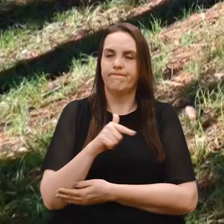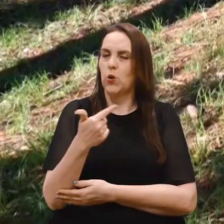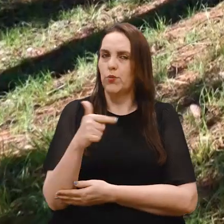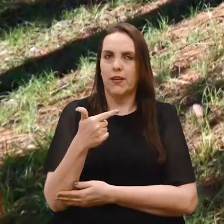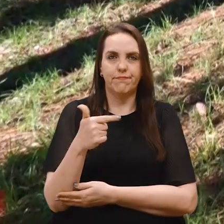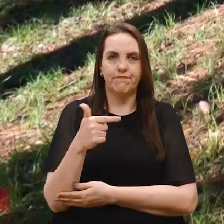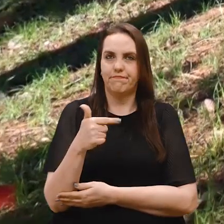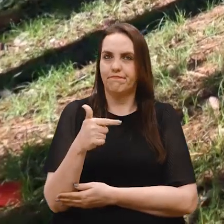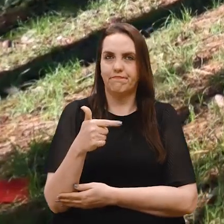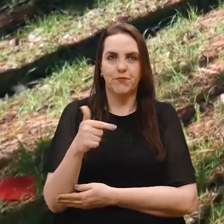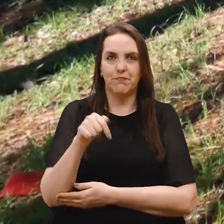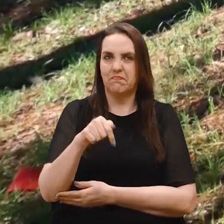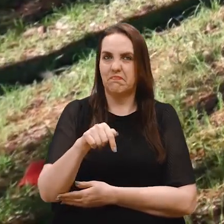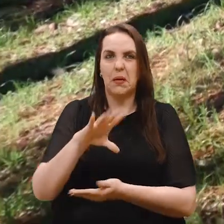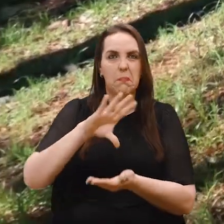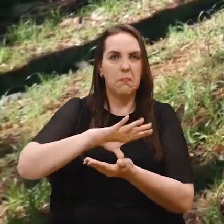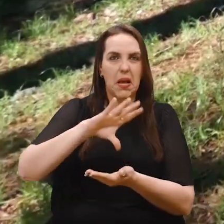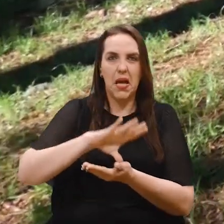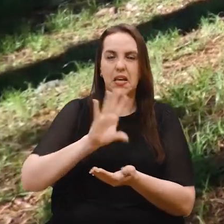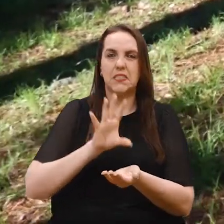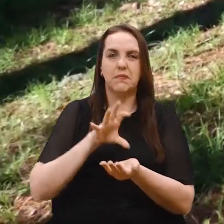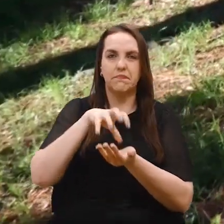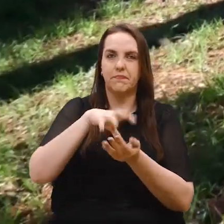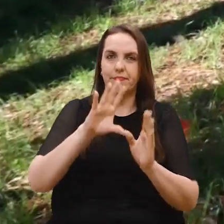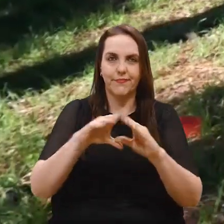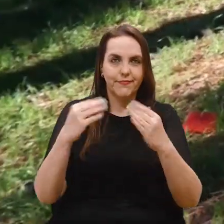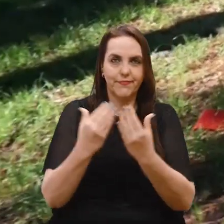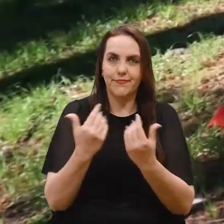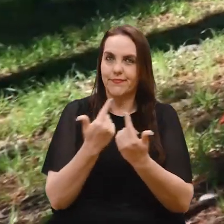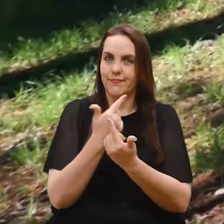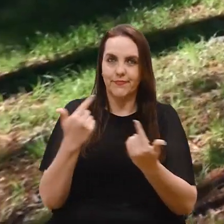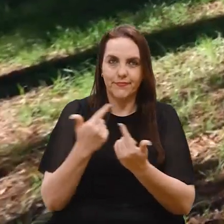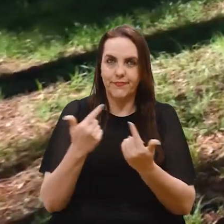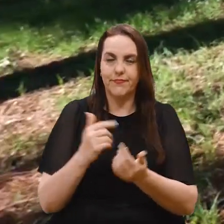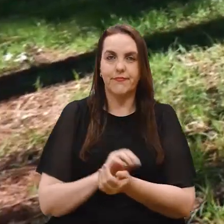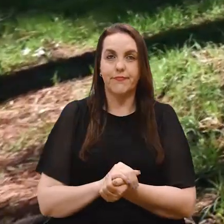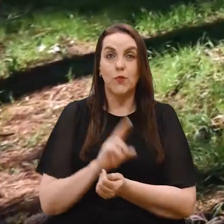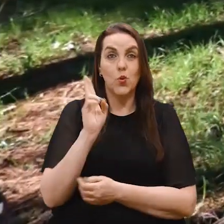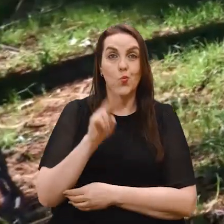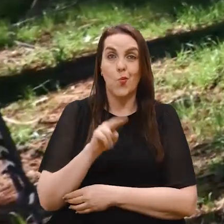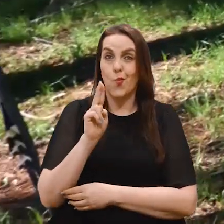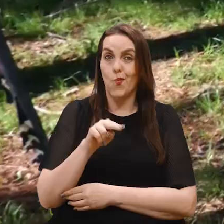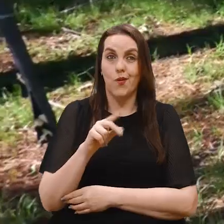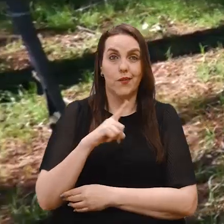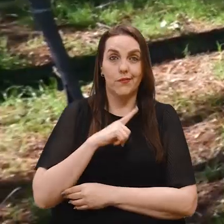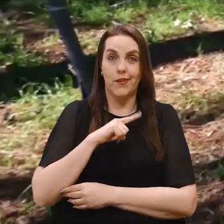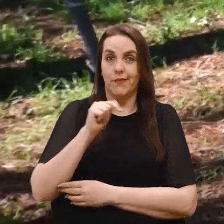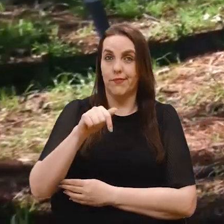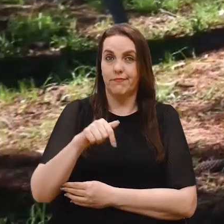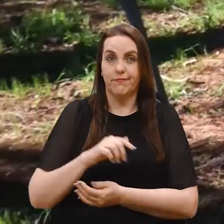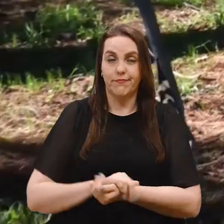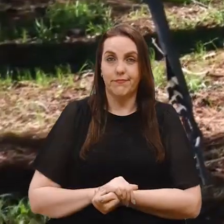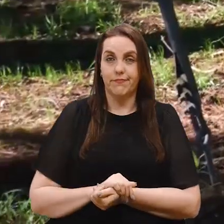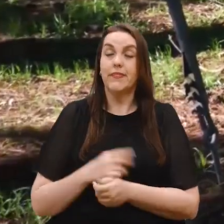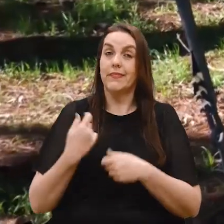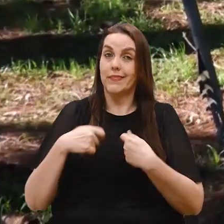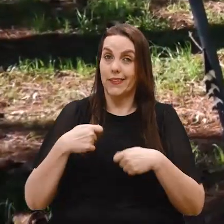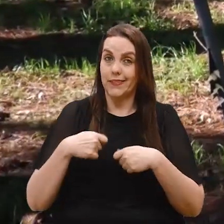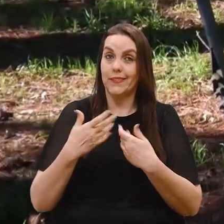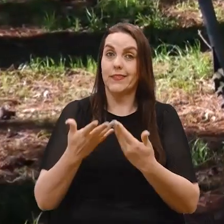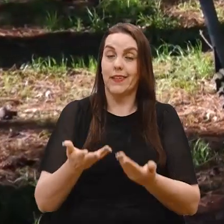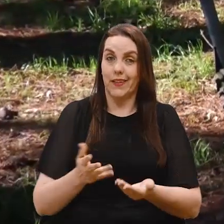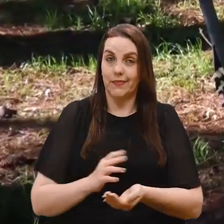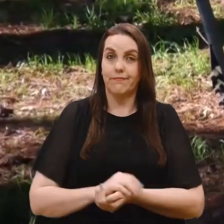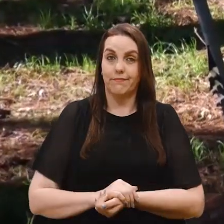na verdade. Não tem centro comunitário, praça a gente nunca teve. Necessidade, né? É uma coisa de